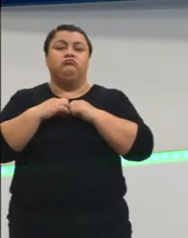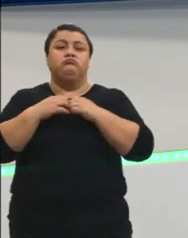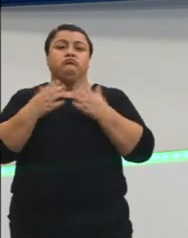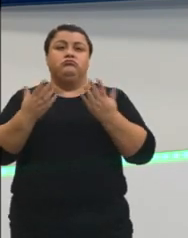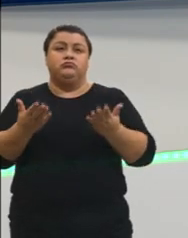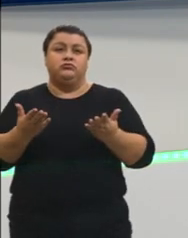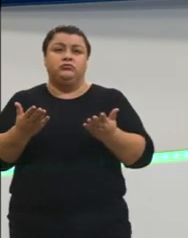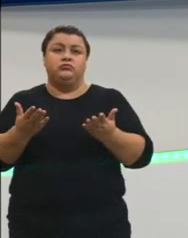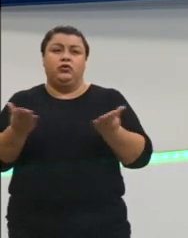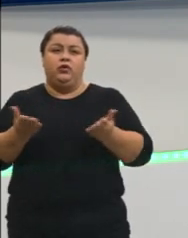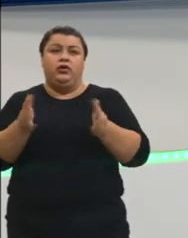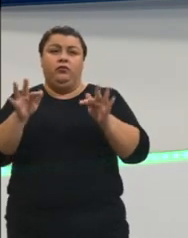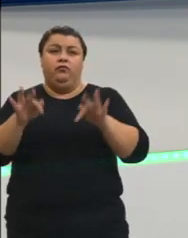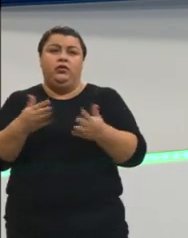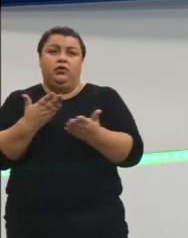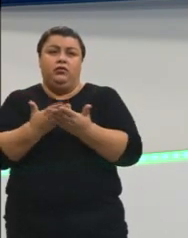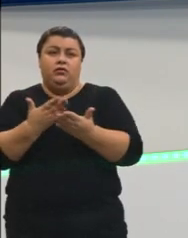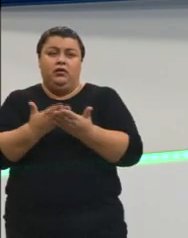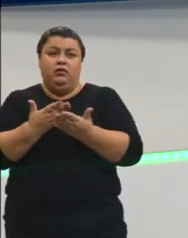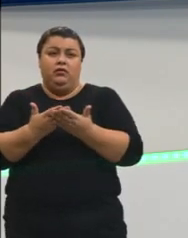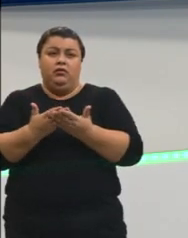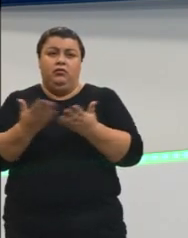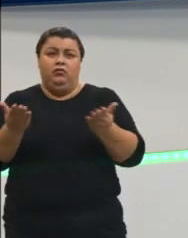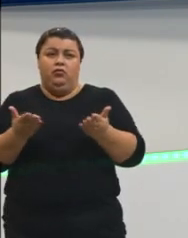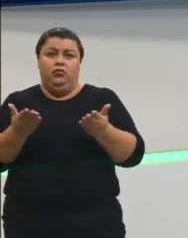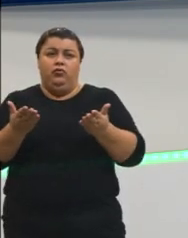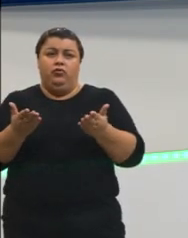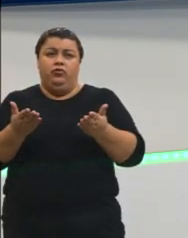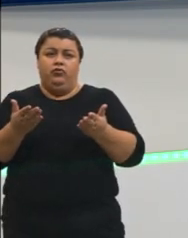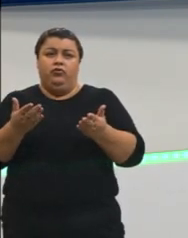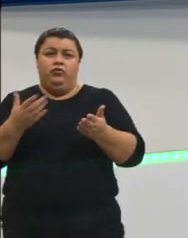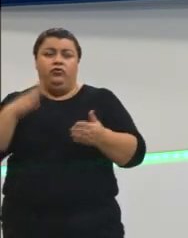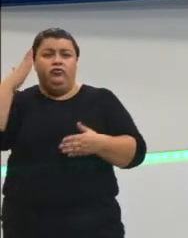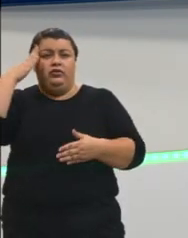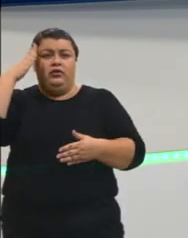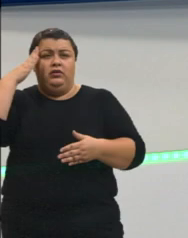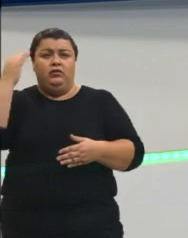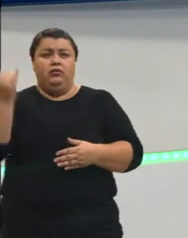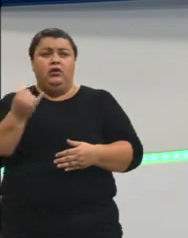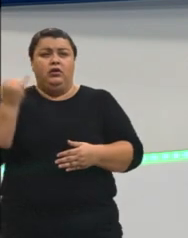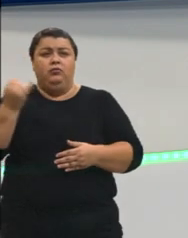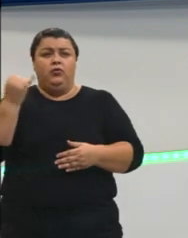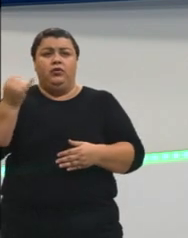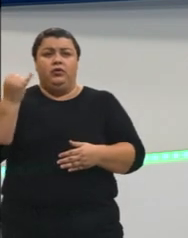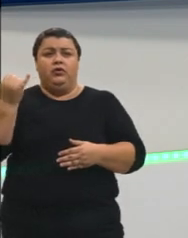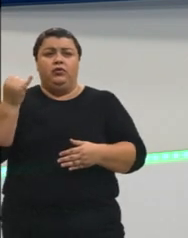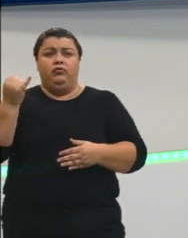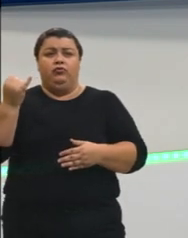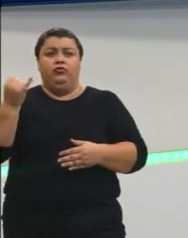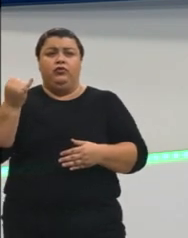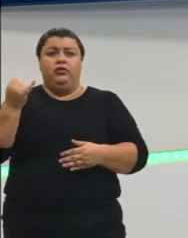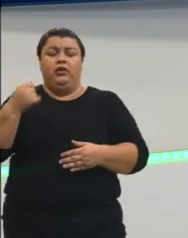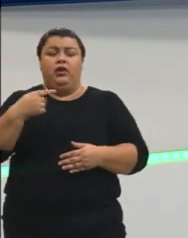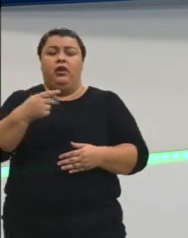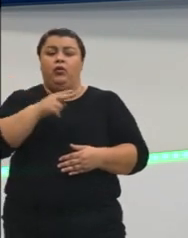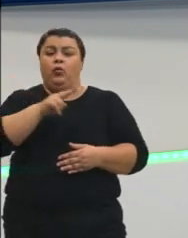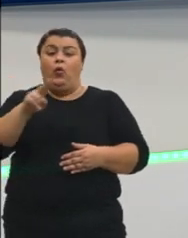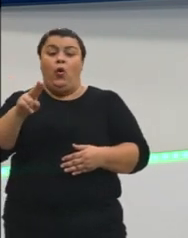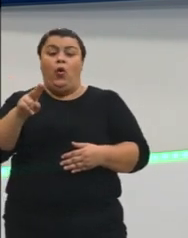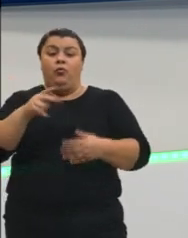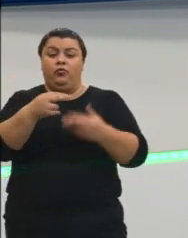chegamos ao finzinho da nossa aula de hoje a gente entendeu por que que é importante a gente nomear as coisas